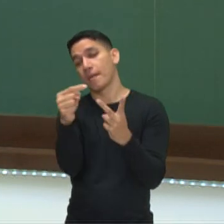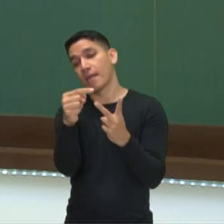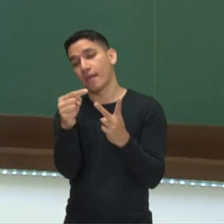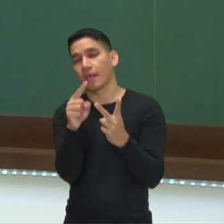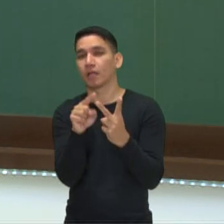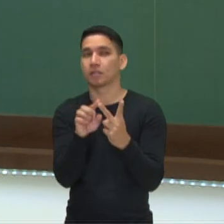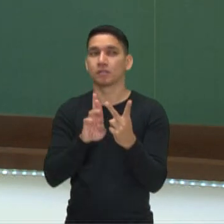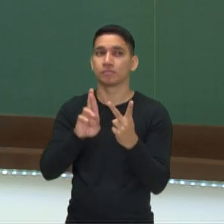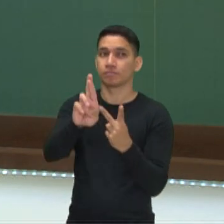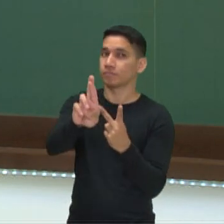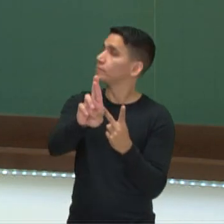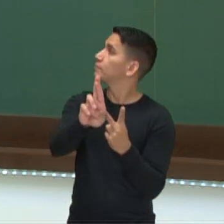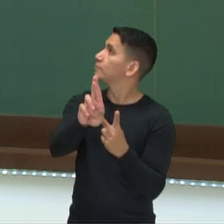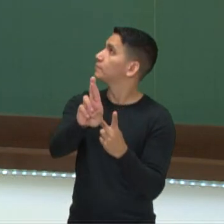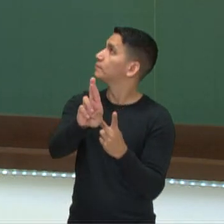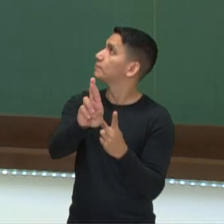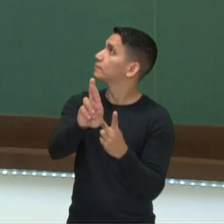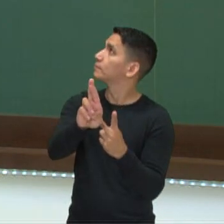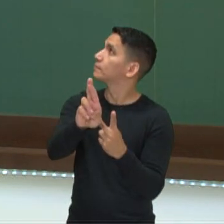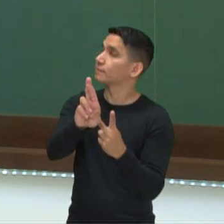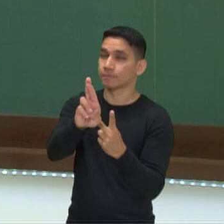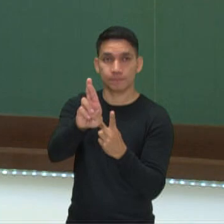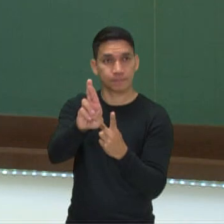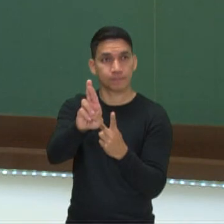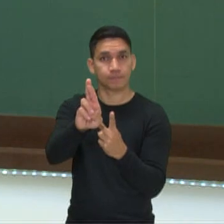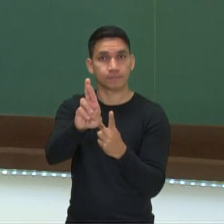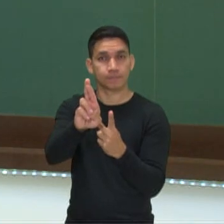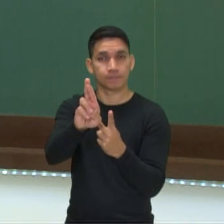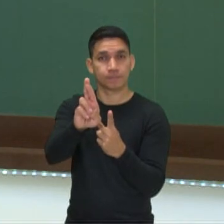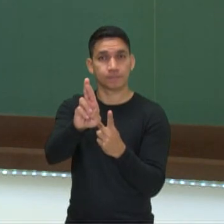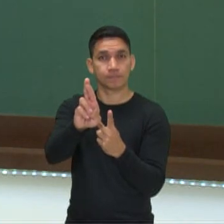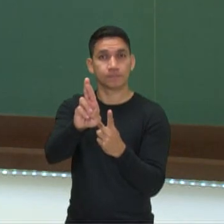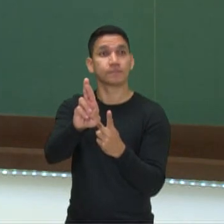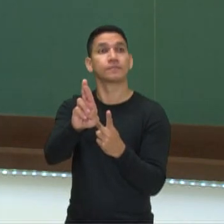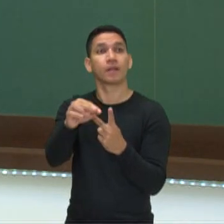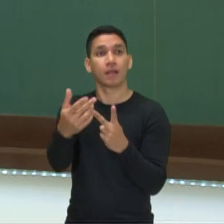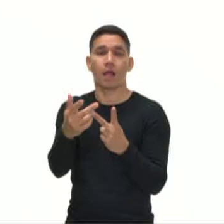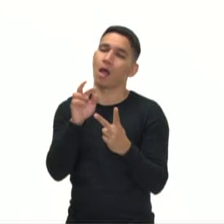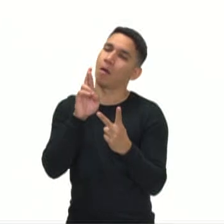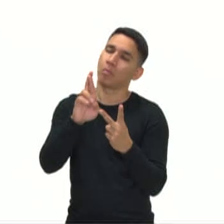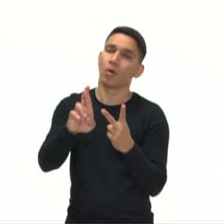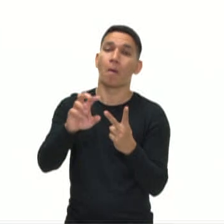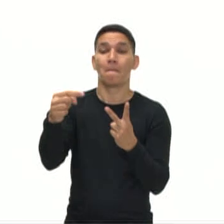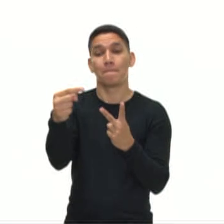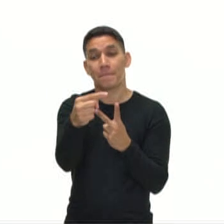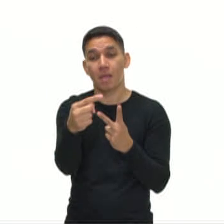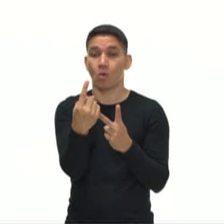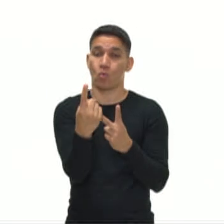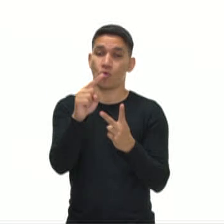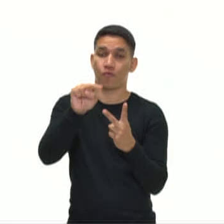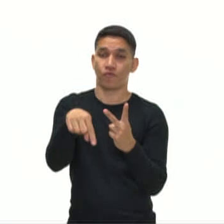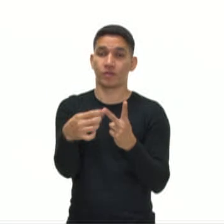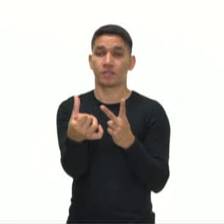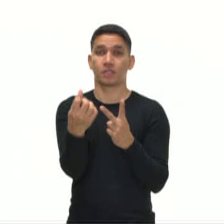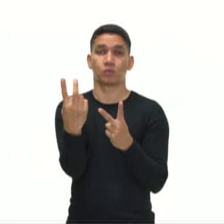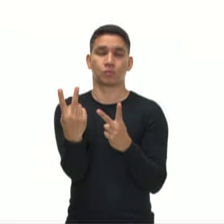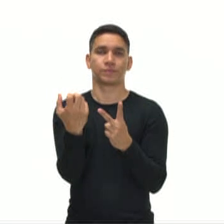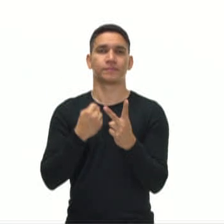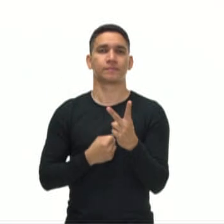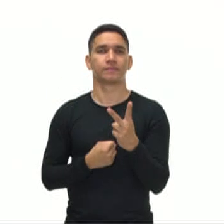92,5 dá menos 92,5 dividido por 57. Logo, a resposta vai dar menos